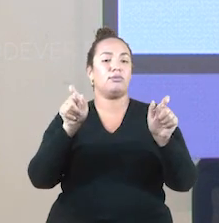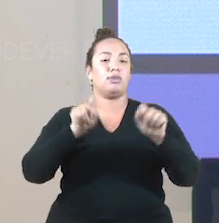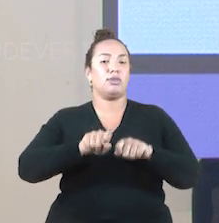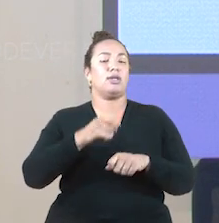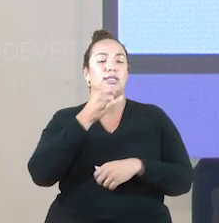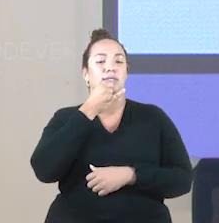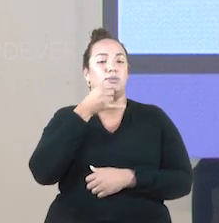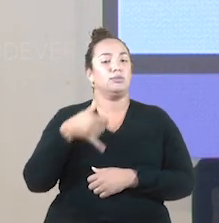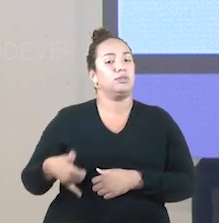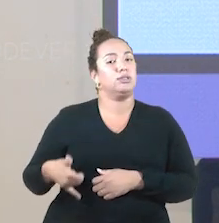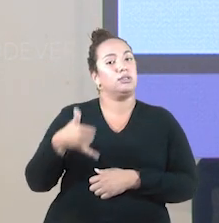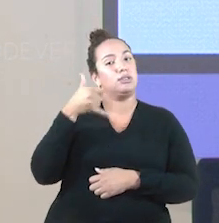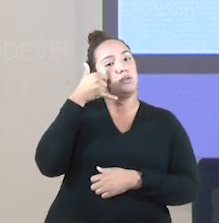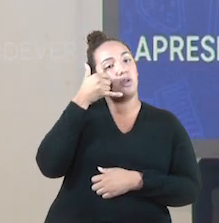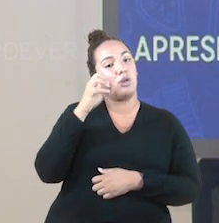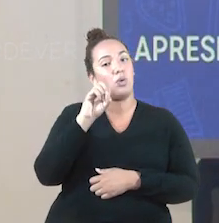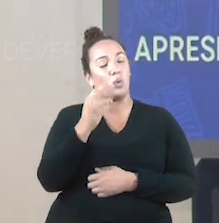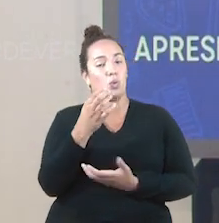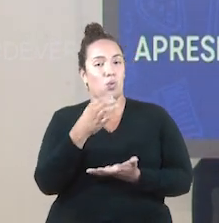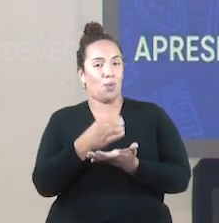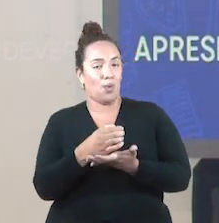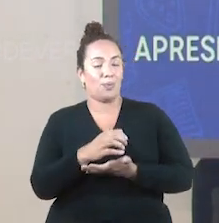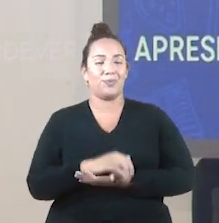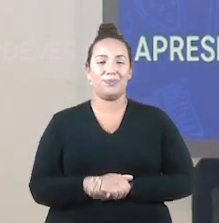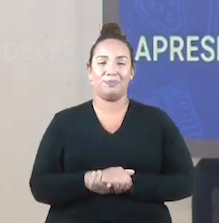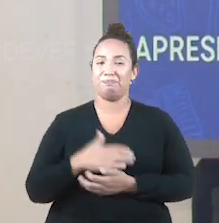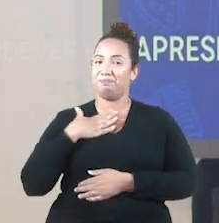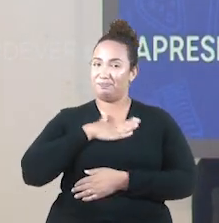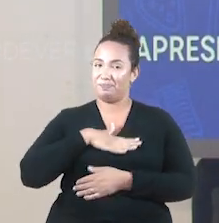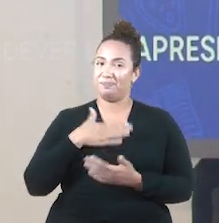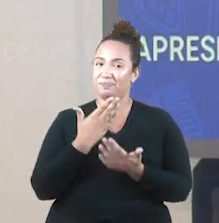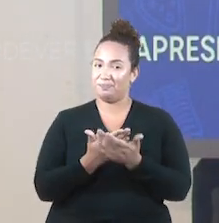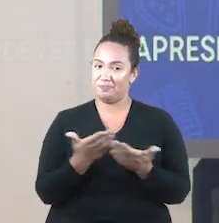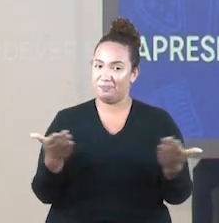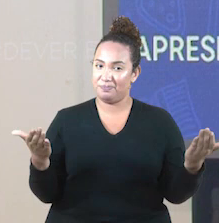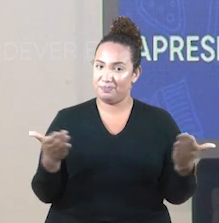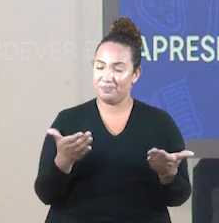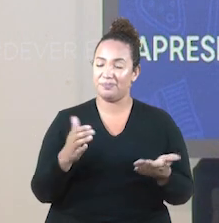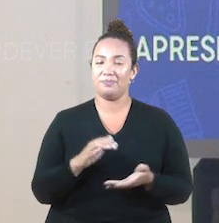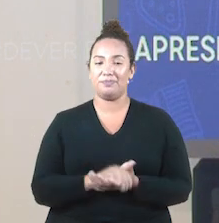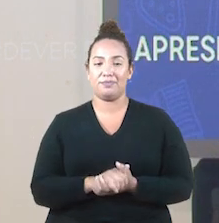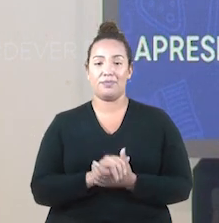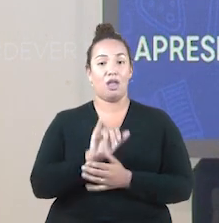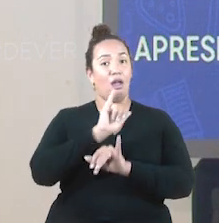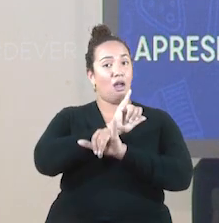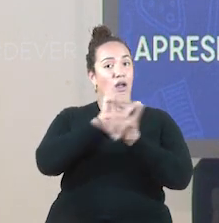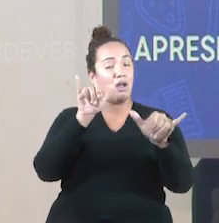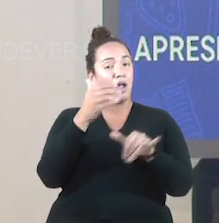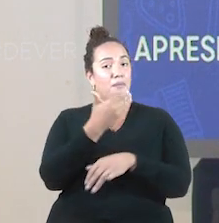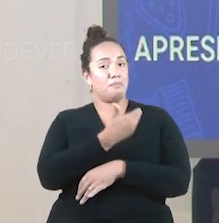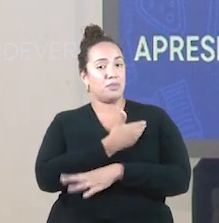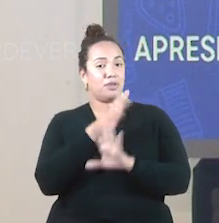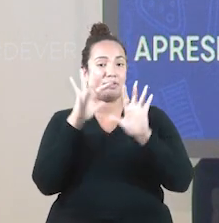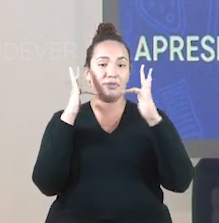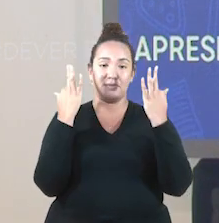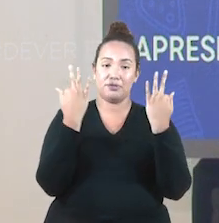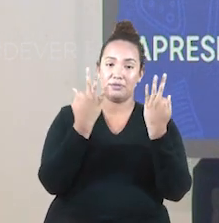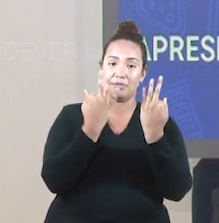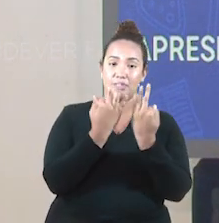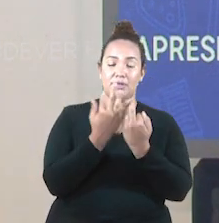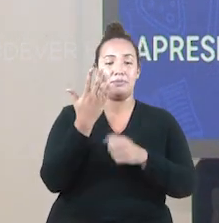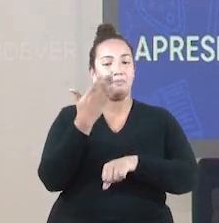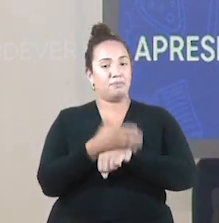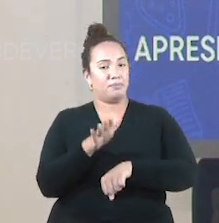medir o celular ou um copo. Gostou do que aprendemos hoje? Corre para contar para os seus amigos e familiares